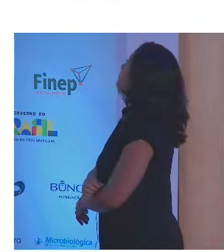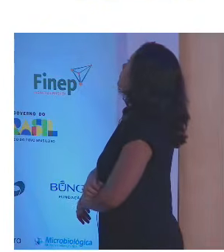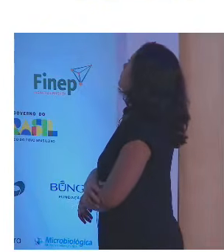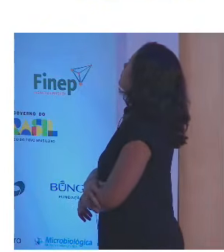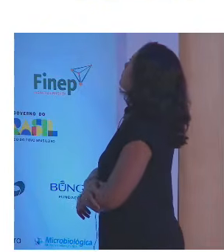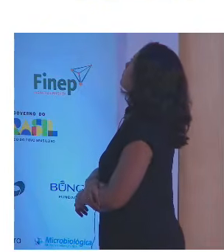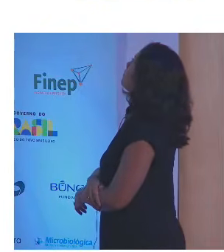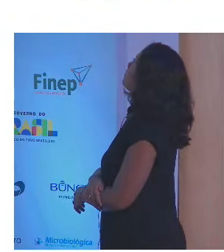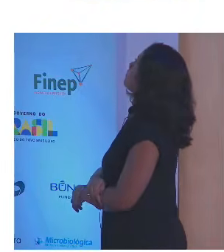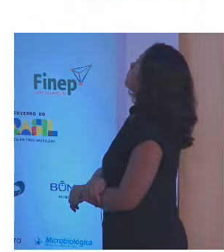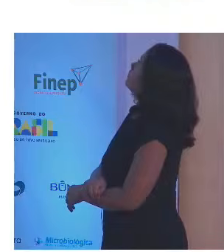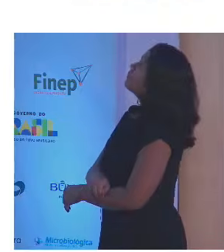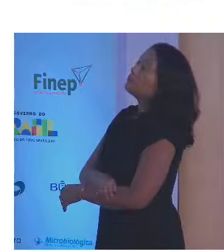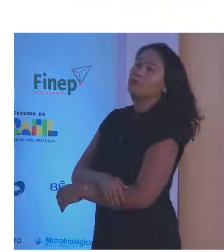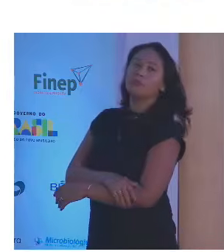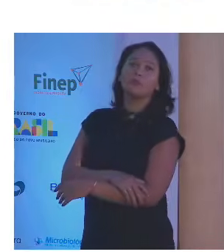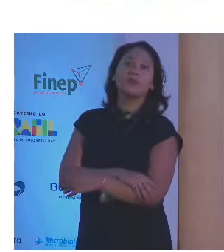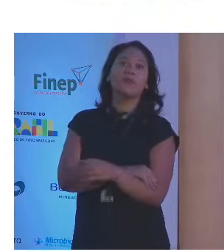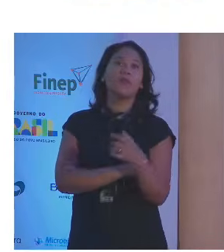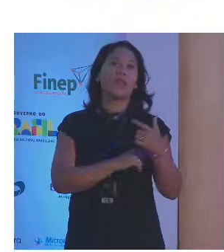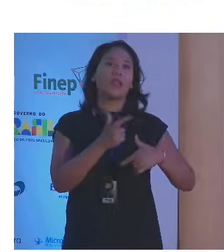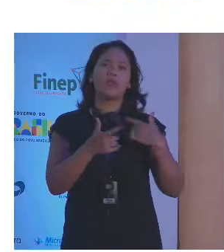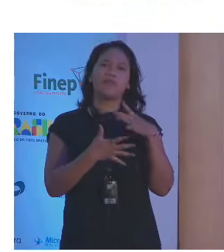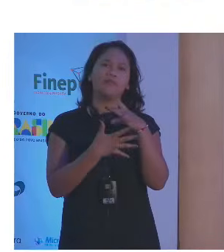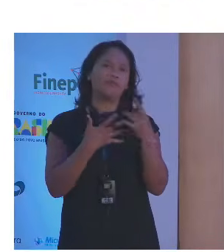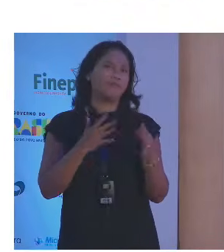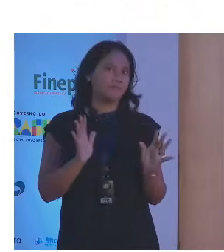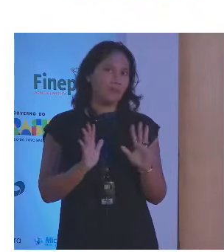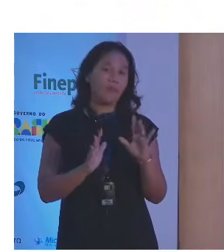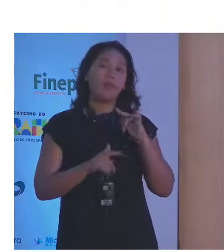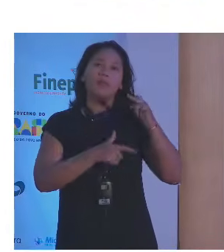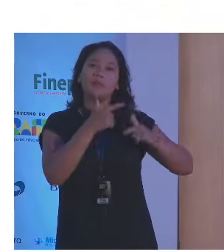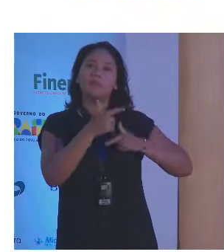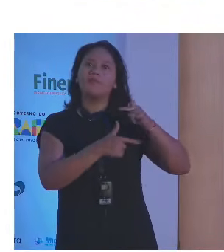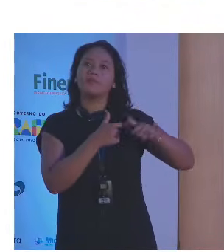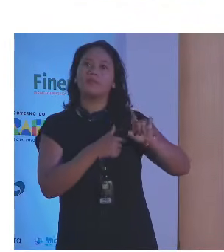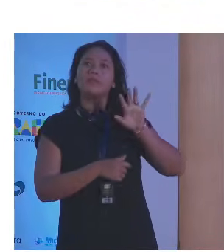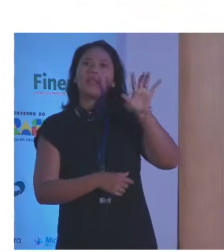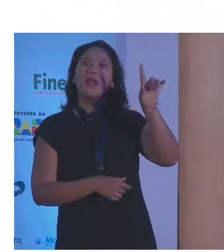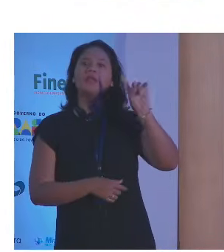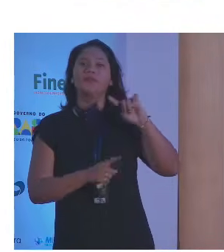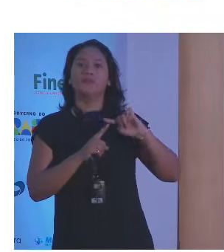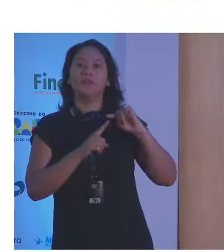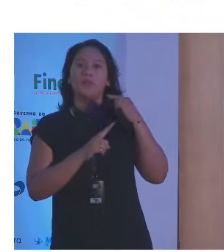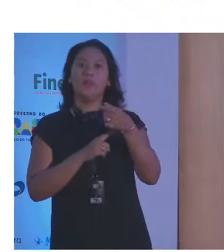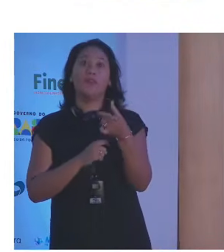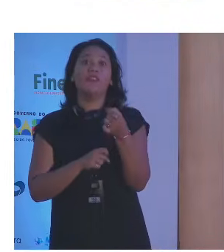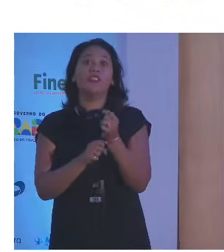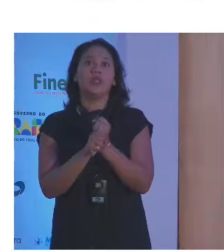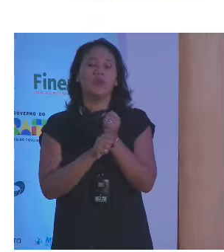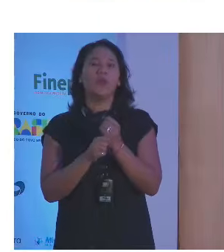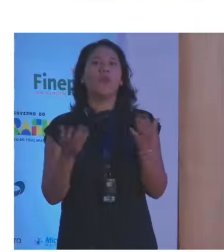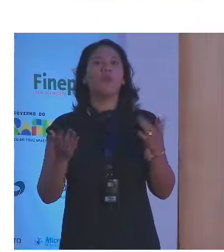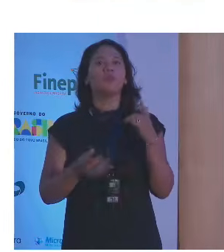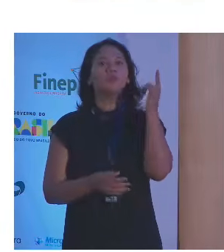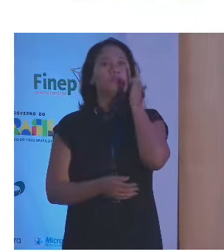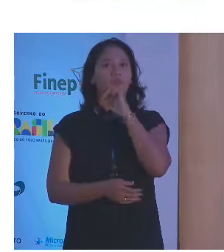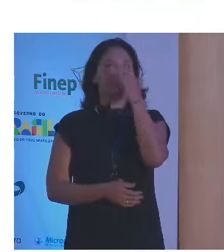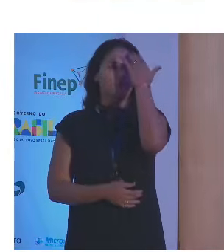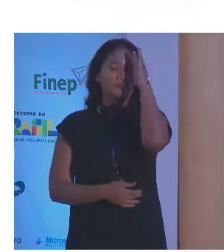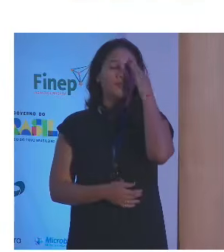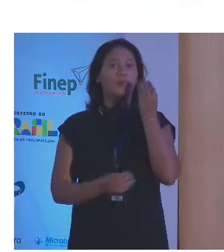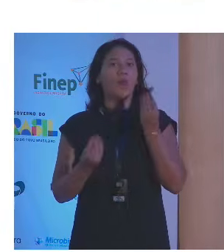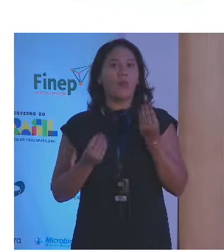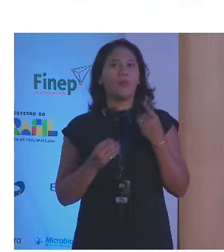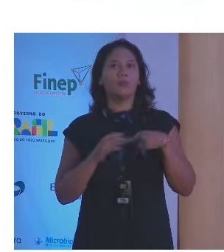Ao longo desses anos, trabalhando lá, né, não vou entrar em detalhes aqui, mas a gente, depois desses 20 anos, hoje consegue entender melhor